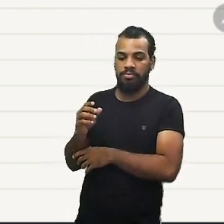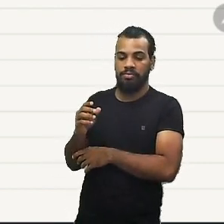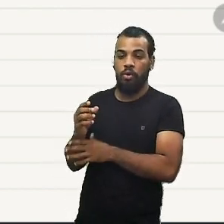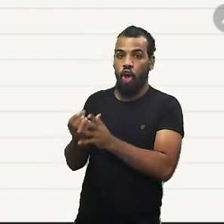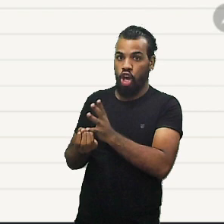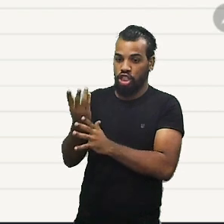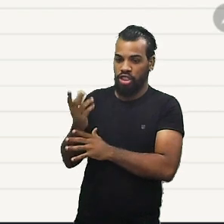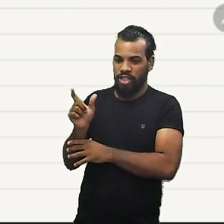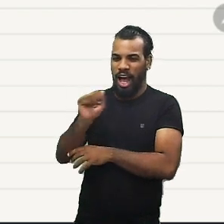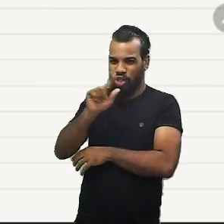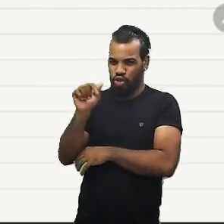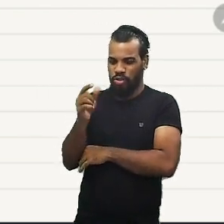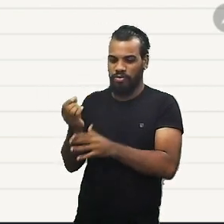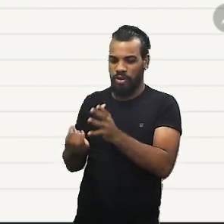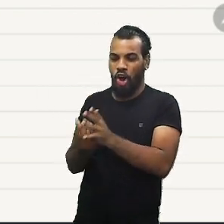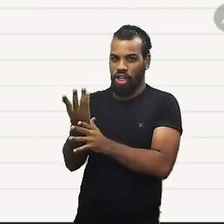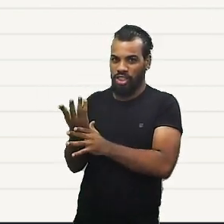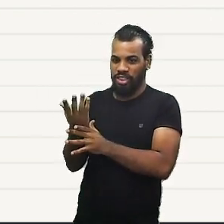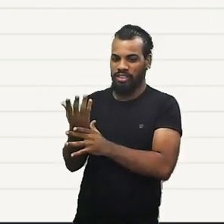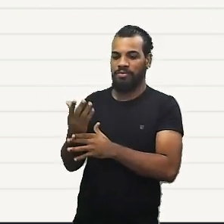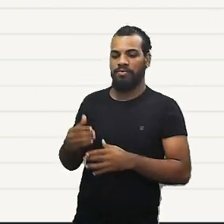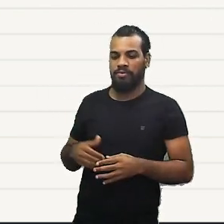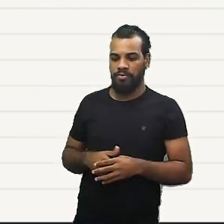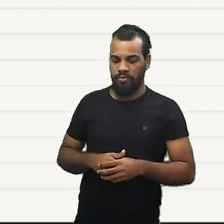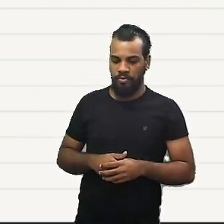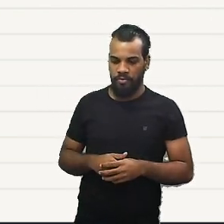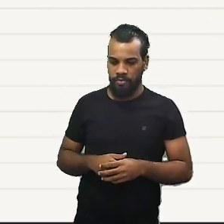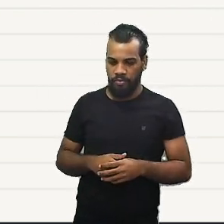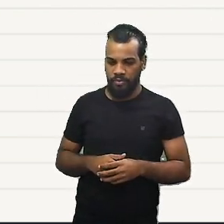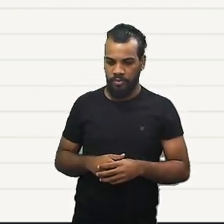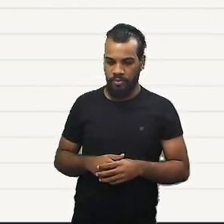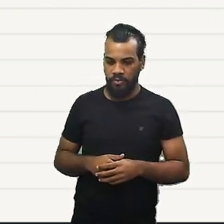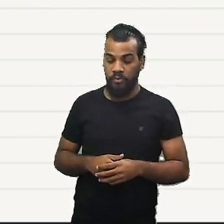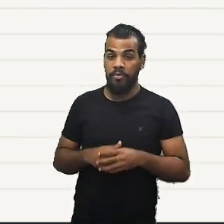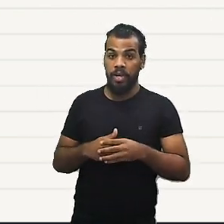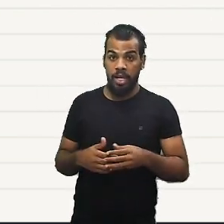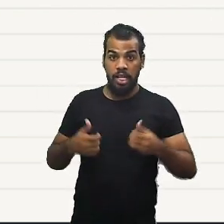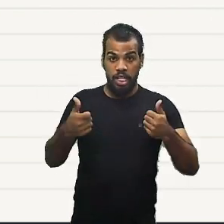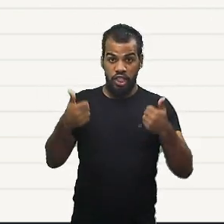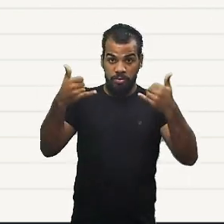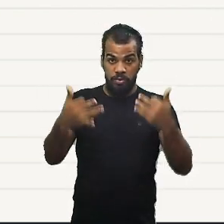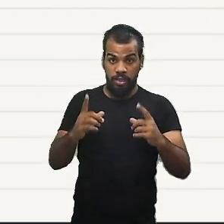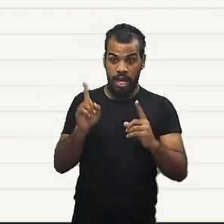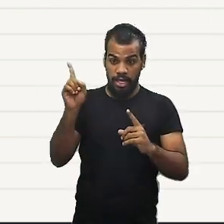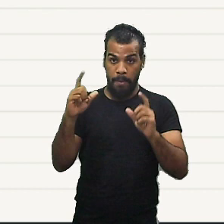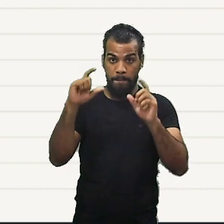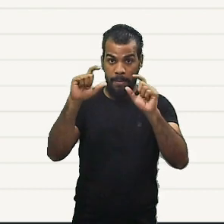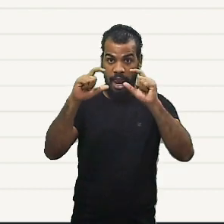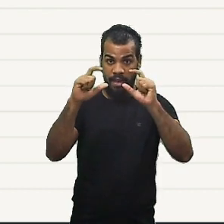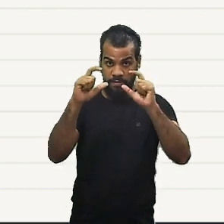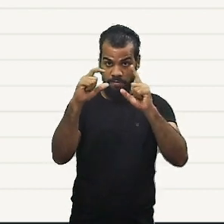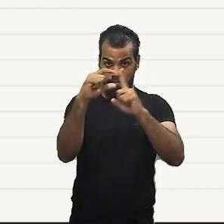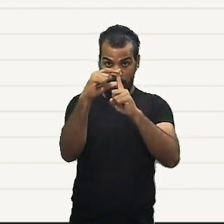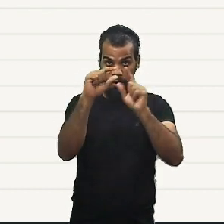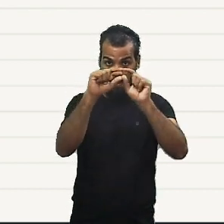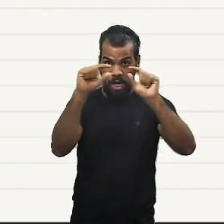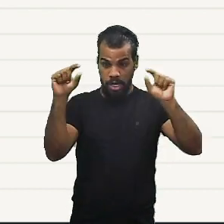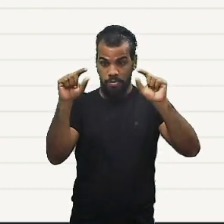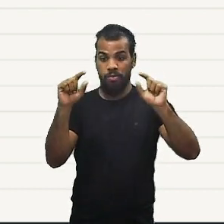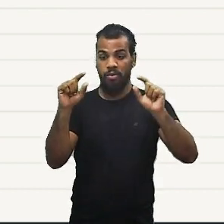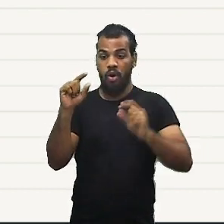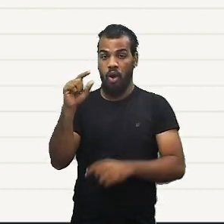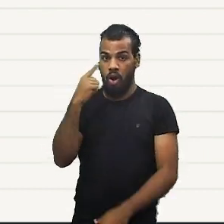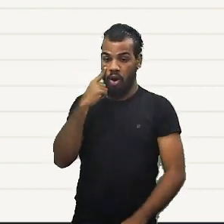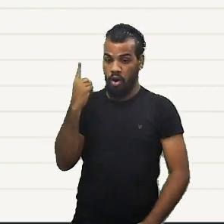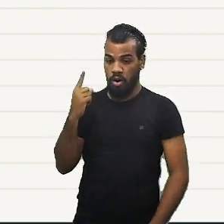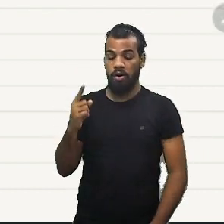olha, quando a gente defende a quimiossíntese, quando a gente explica a quimiossíntese, a gente diz que a gente usa,